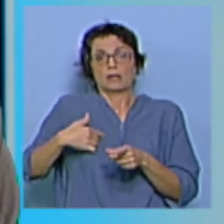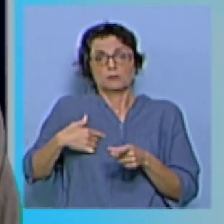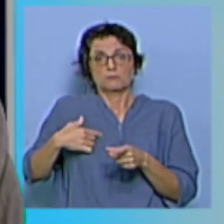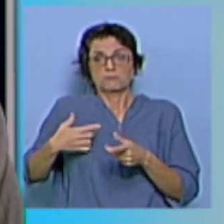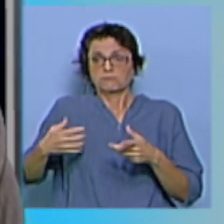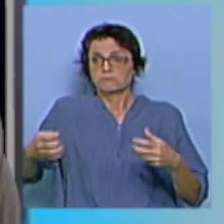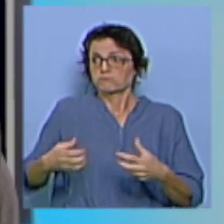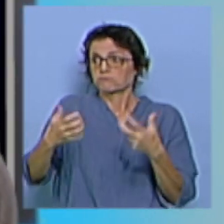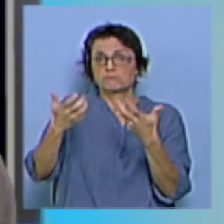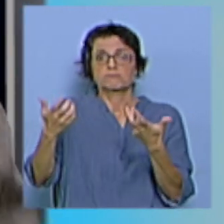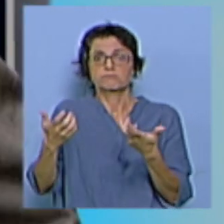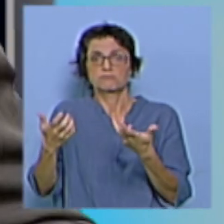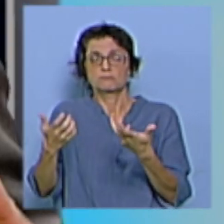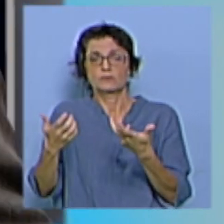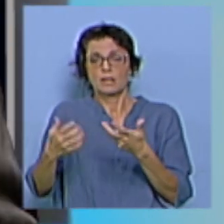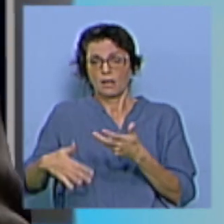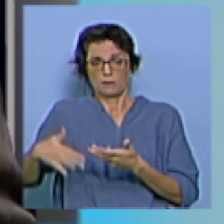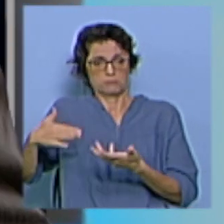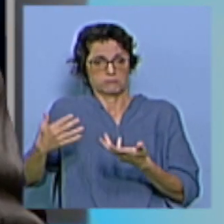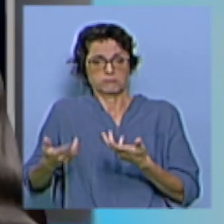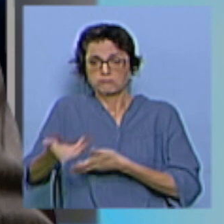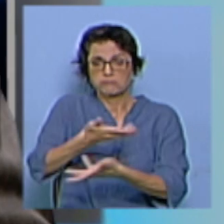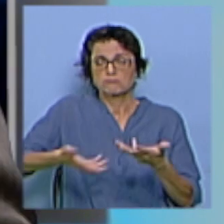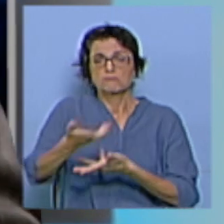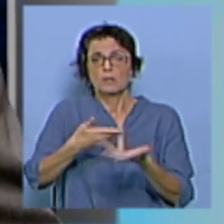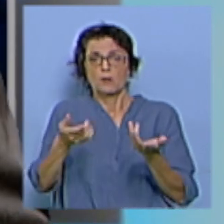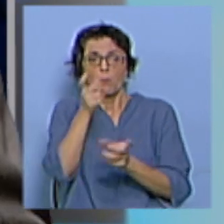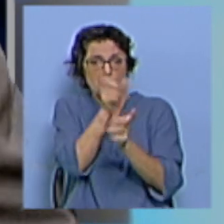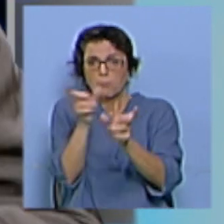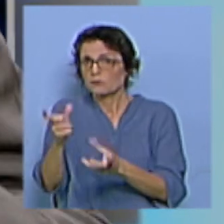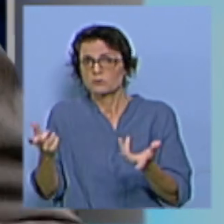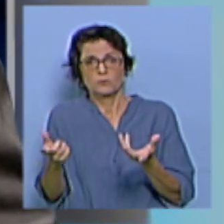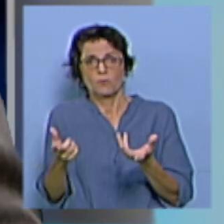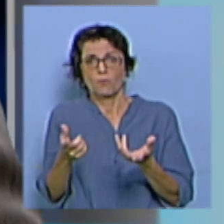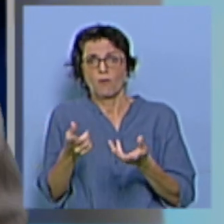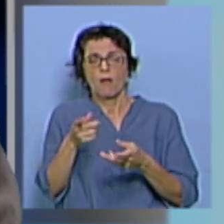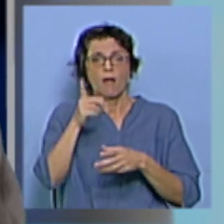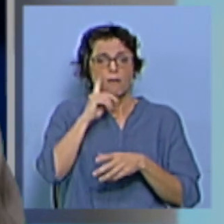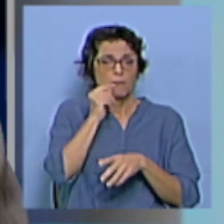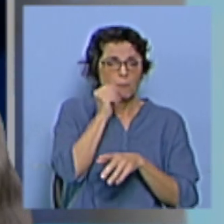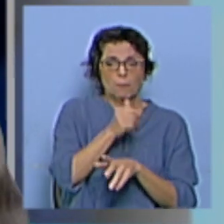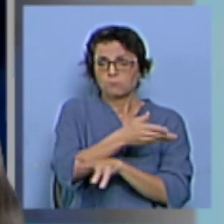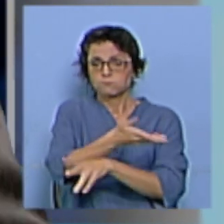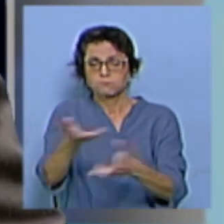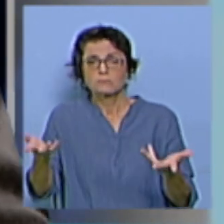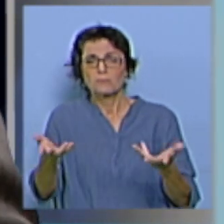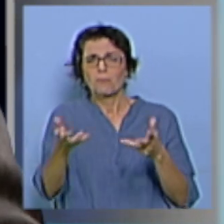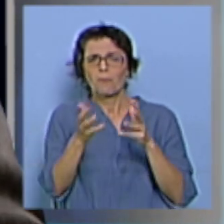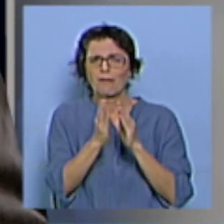conviver com pessoas, irmãs e irmãos, na fé e na humanidade, que provinham